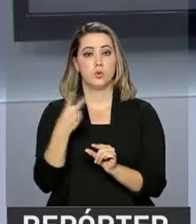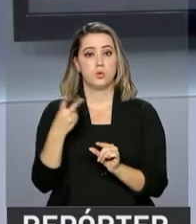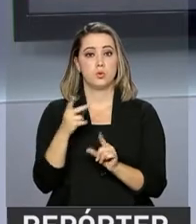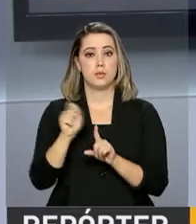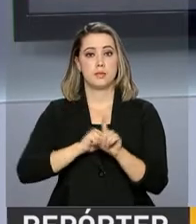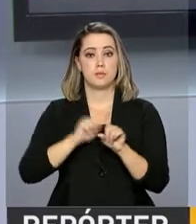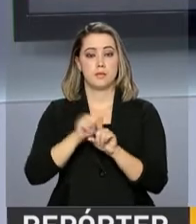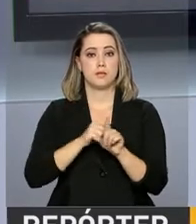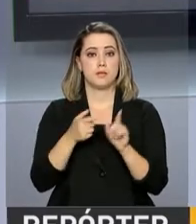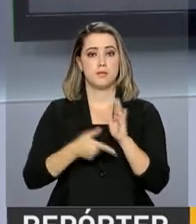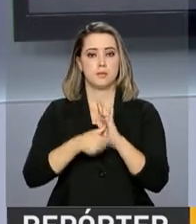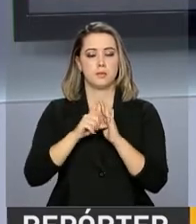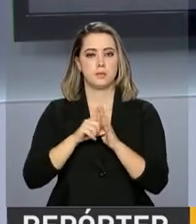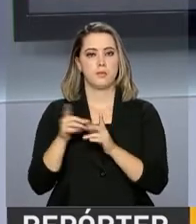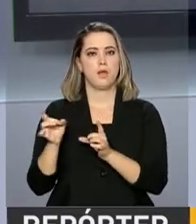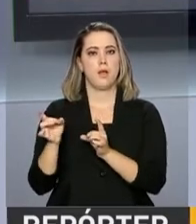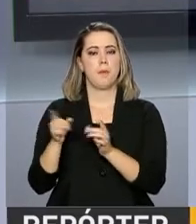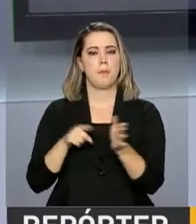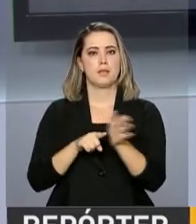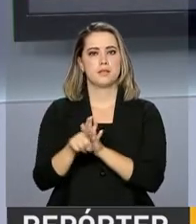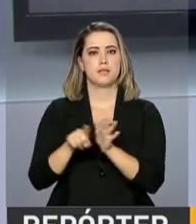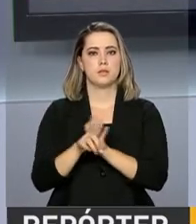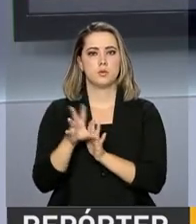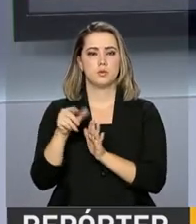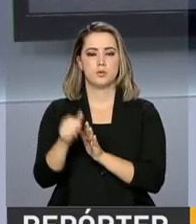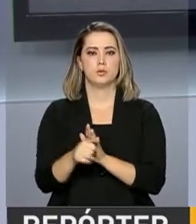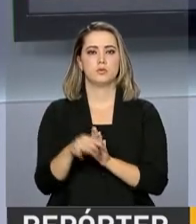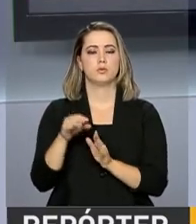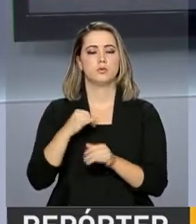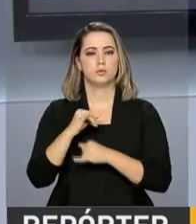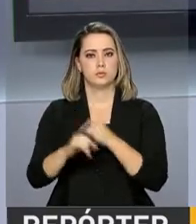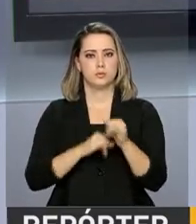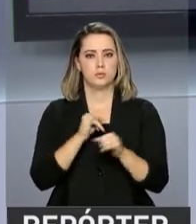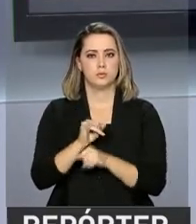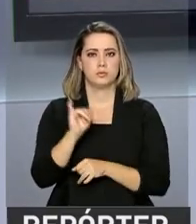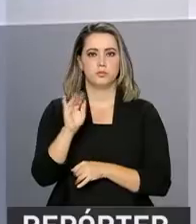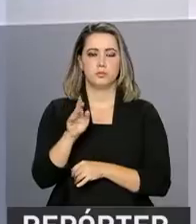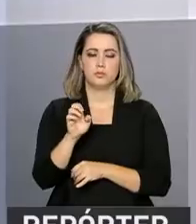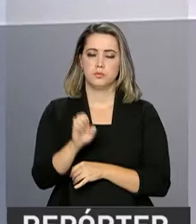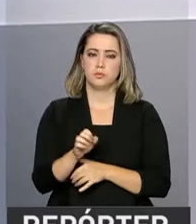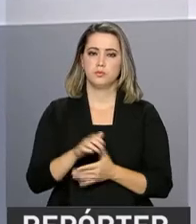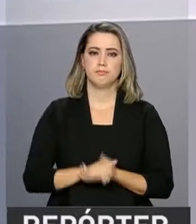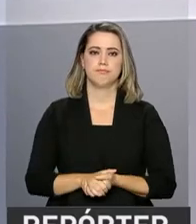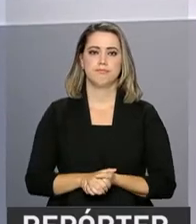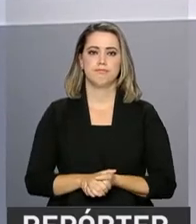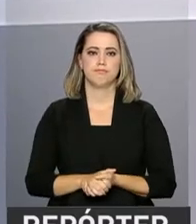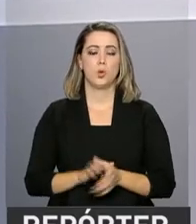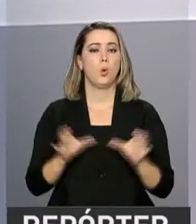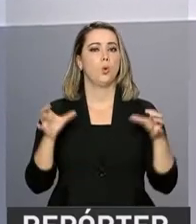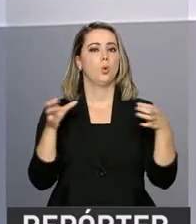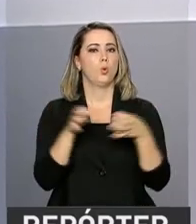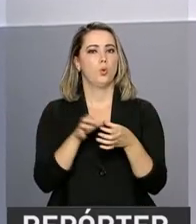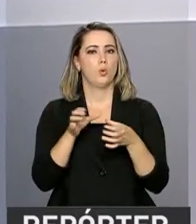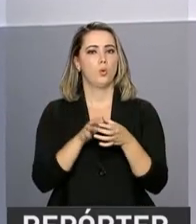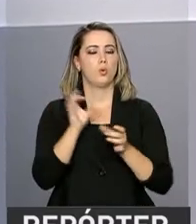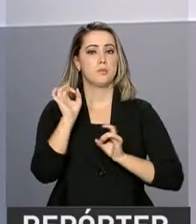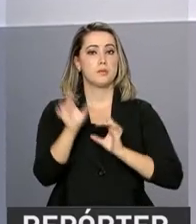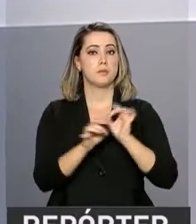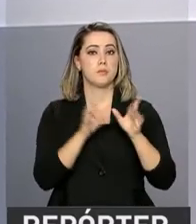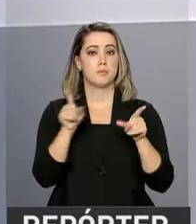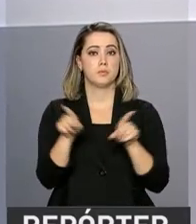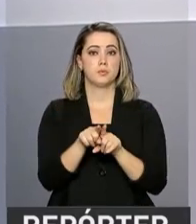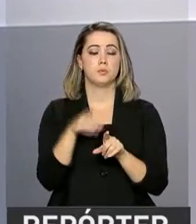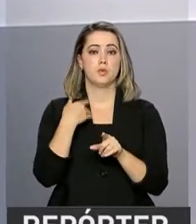meses anteriores à pesquisa completa está no site do ibge a comissão de assuntos sociais do senado